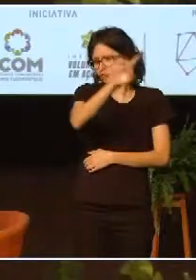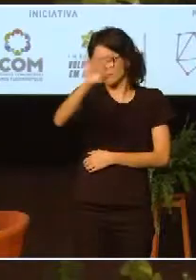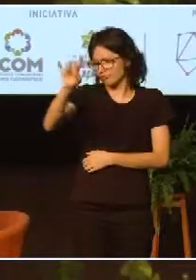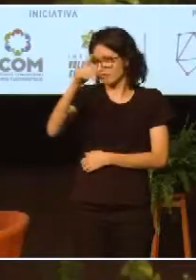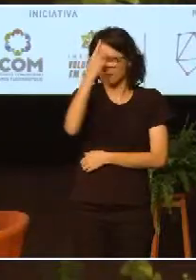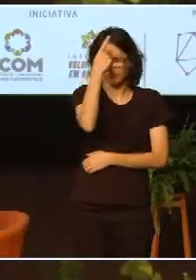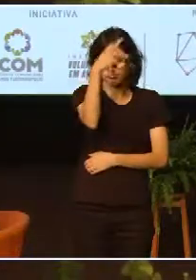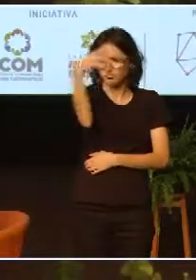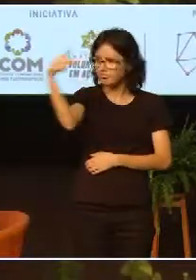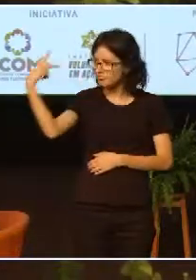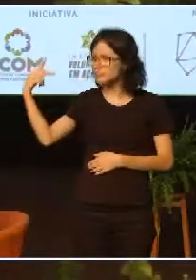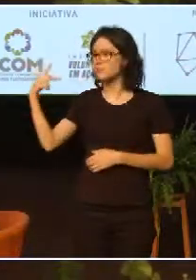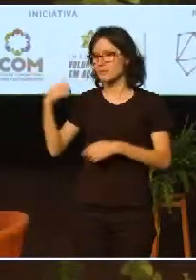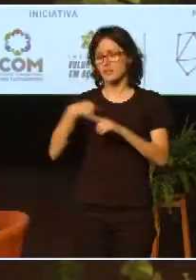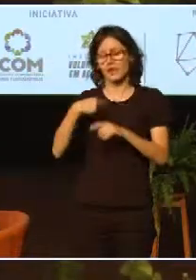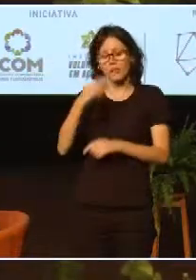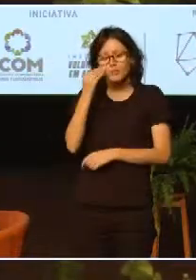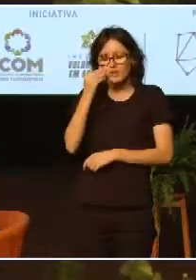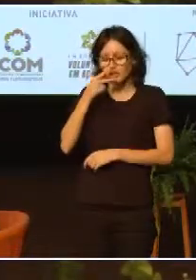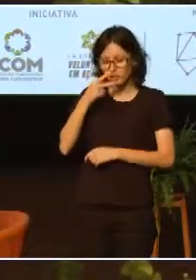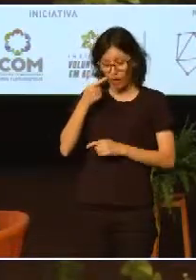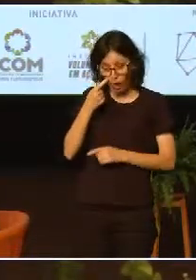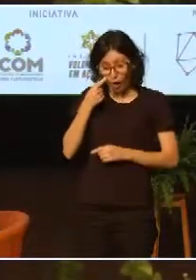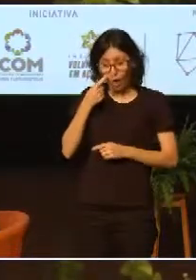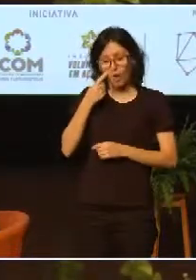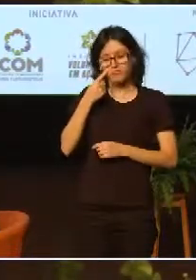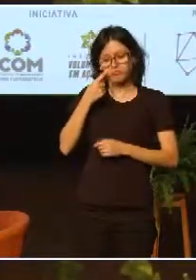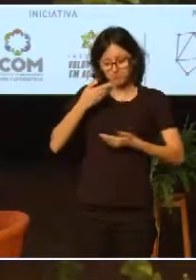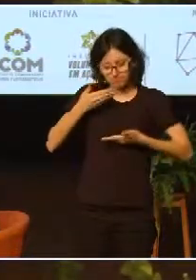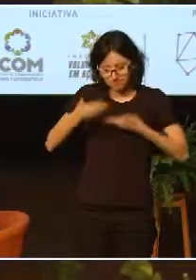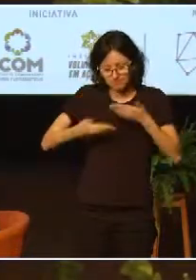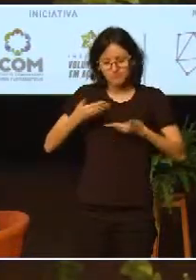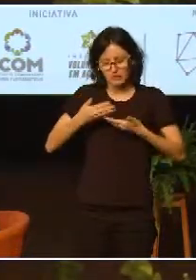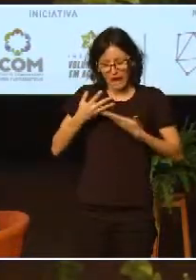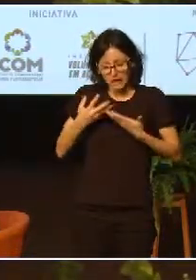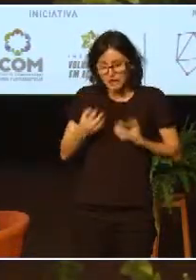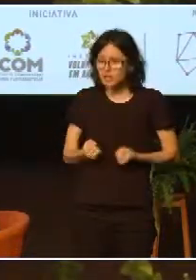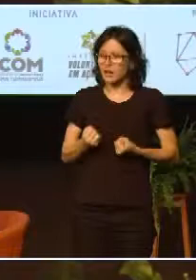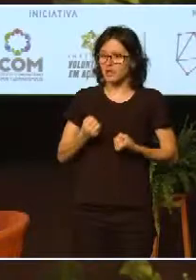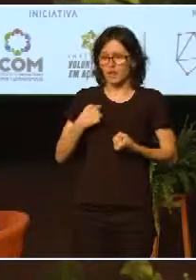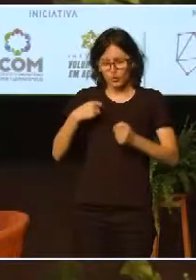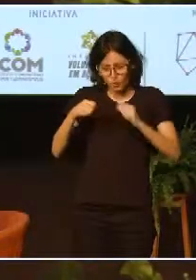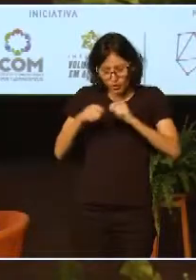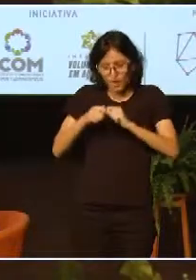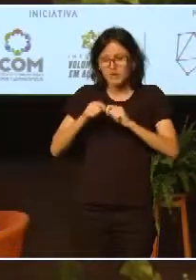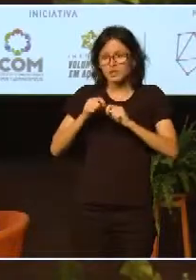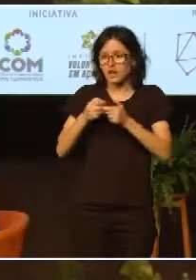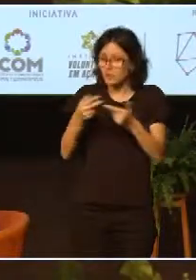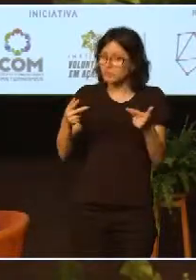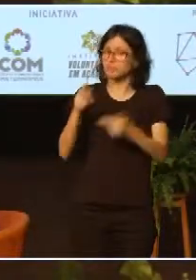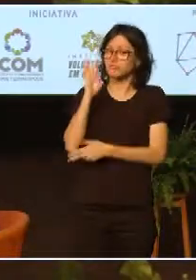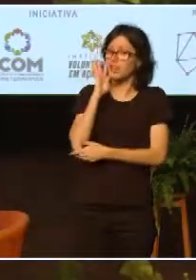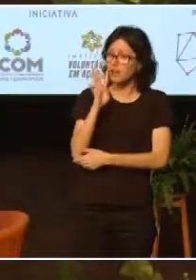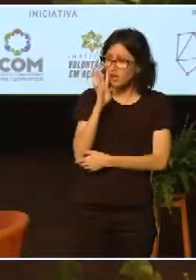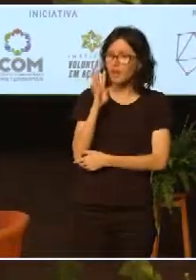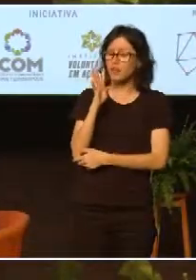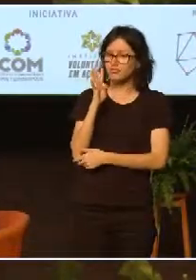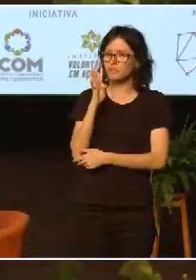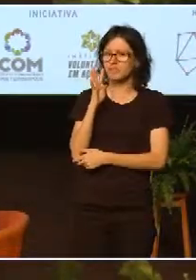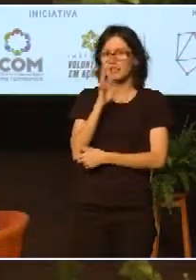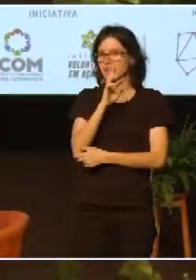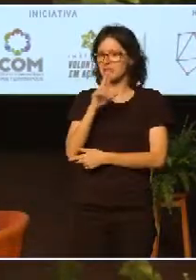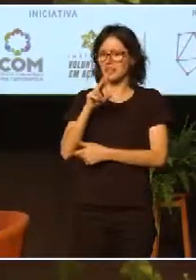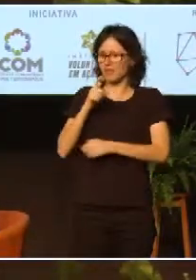tem a sua, e eu tento falar para mim, olha, seja gentil com você está fazendo coisas legais, não